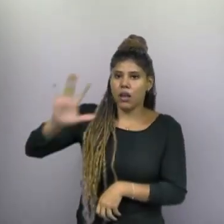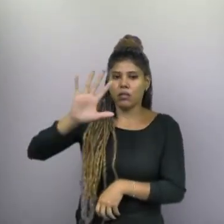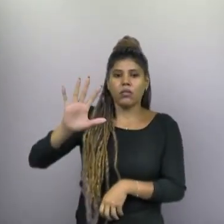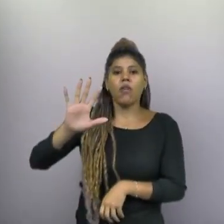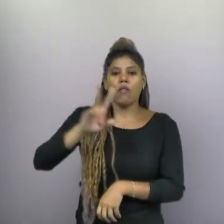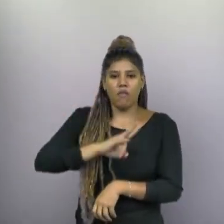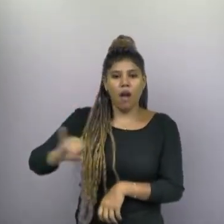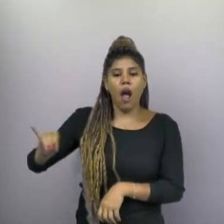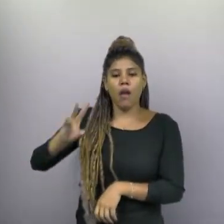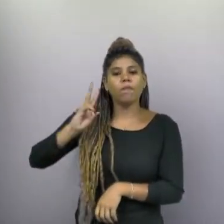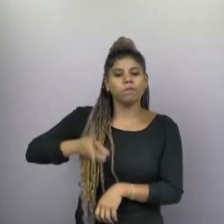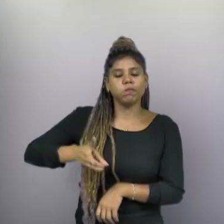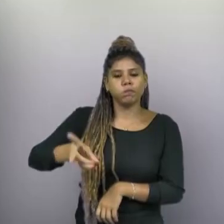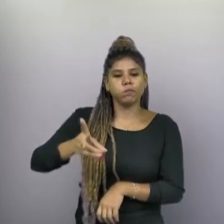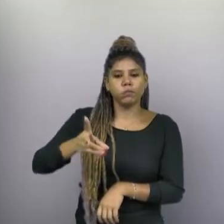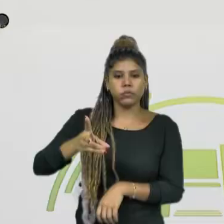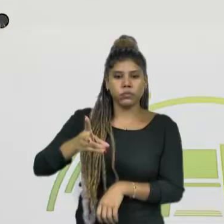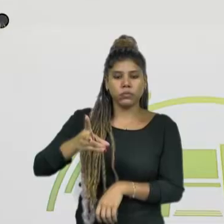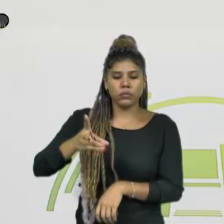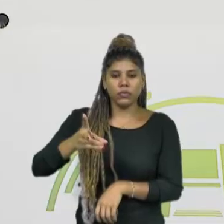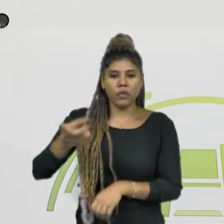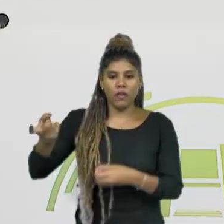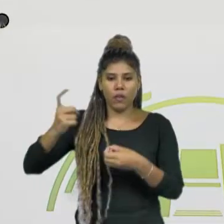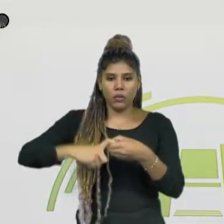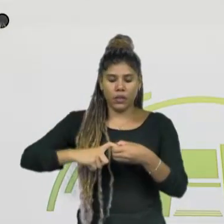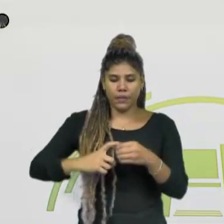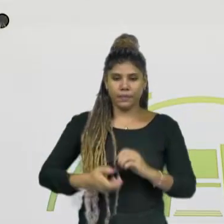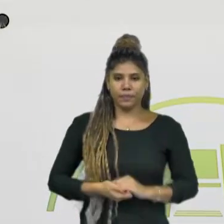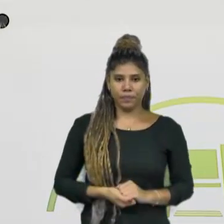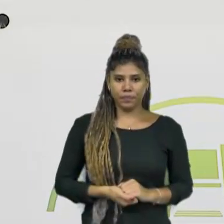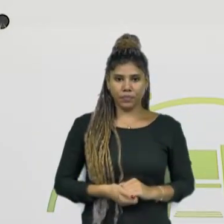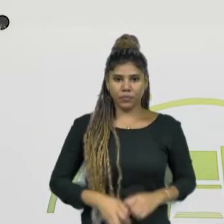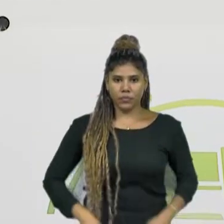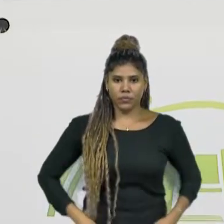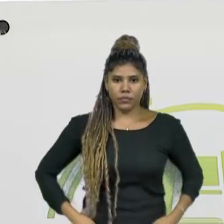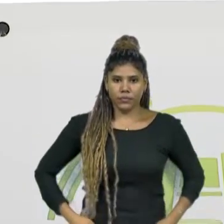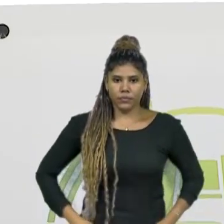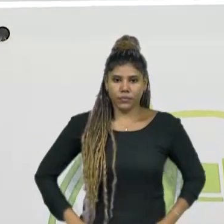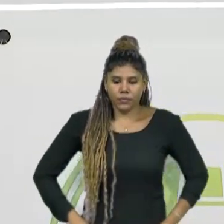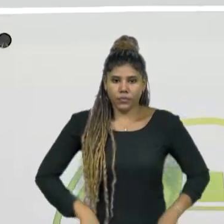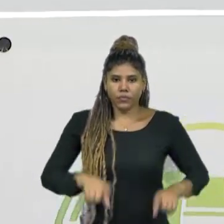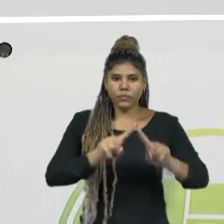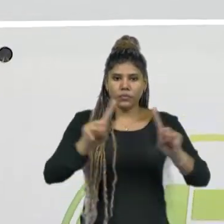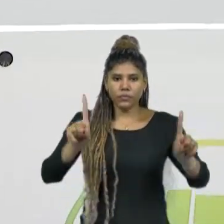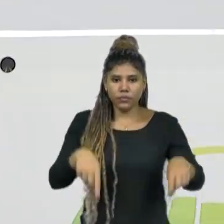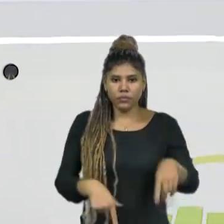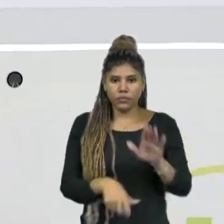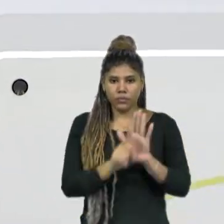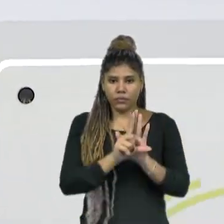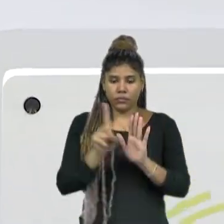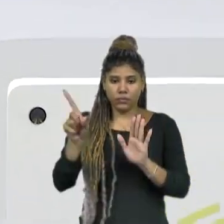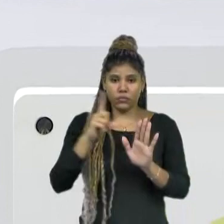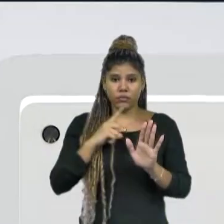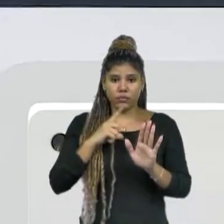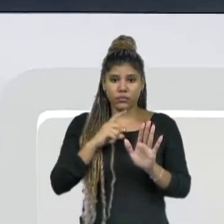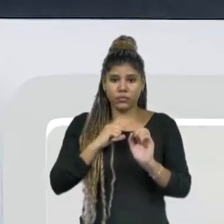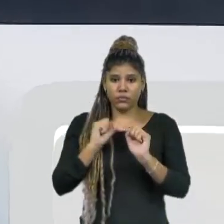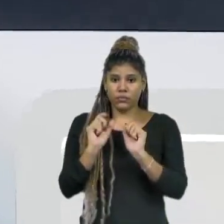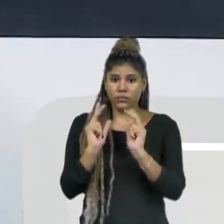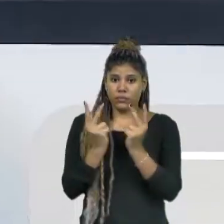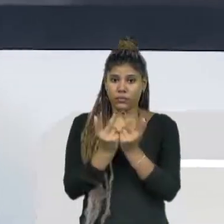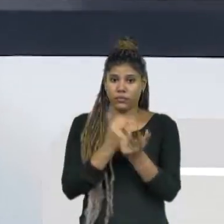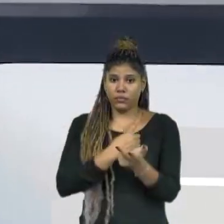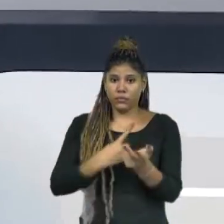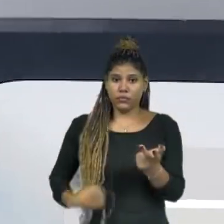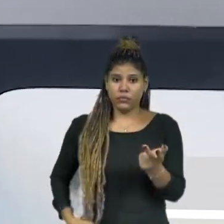de repasses de recursos federais. Um projeto de lei que tramita na Câmara dos Deputados quer reduzir o período